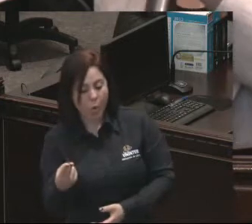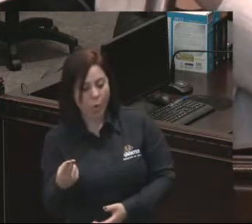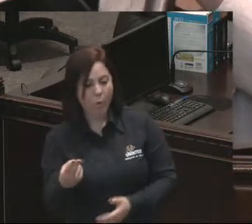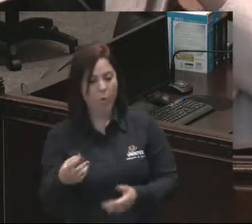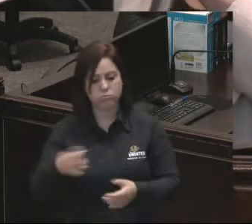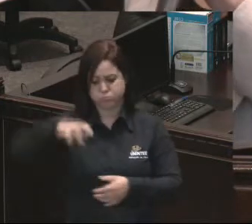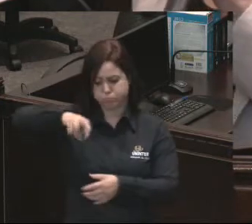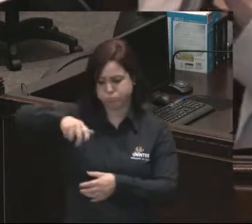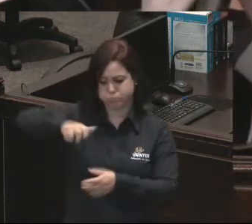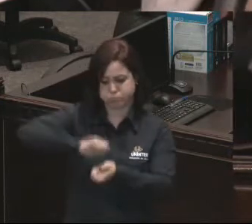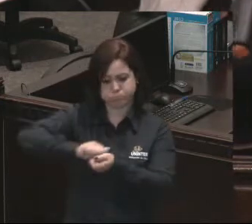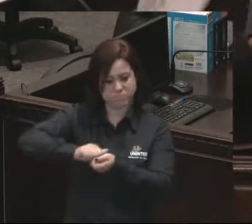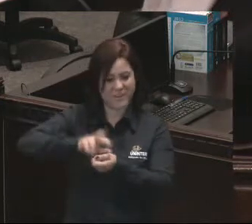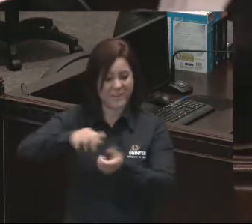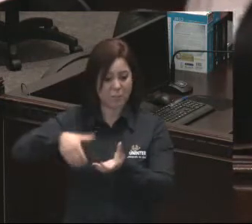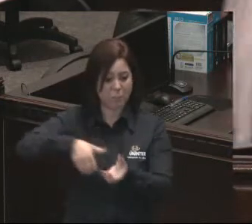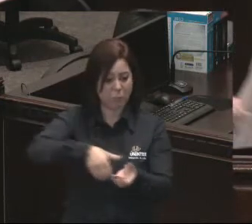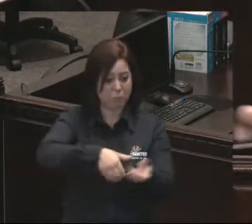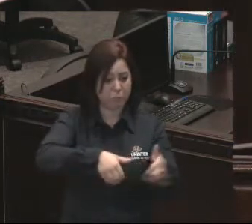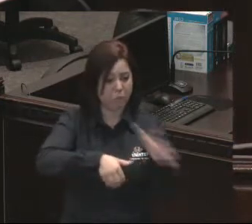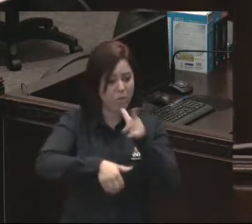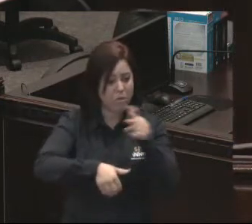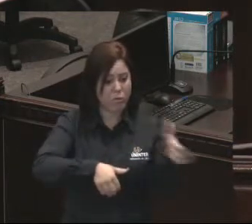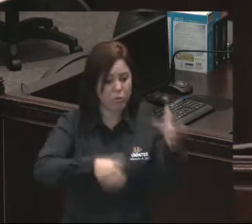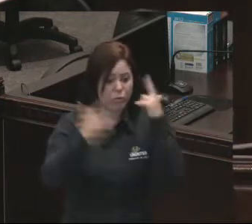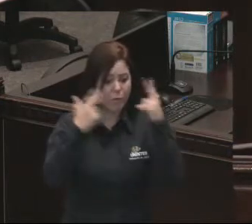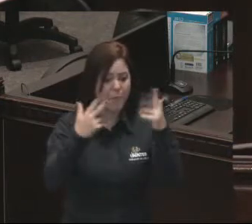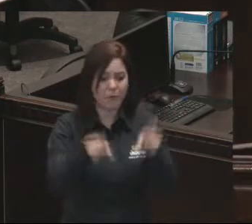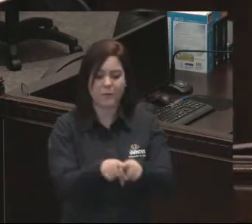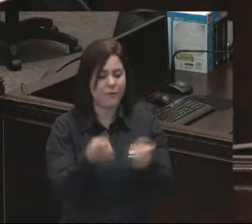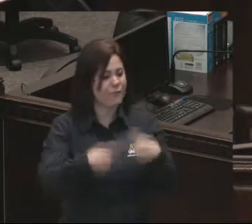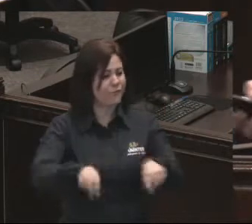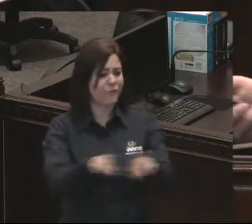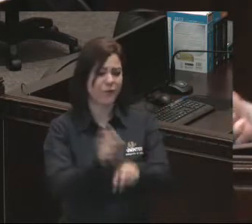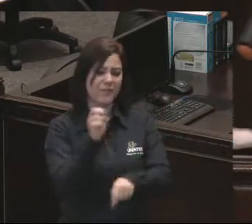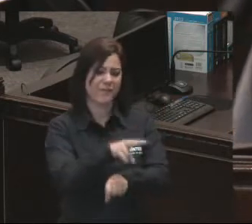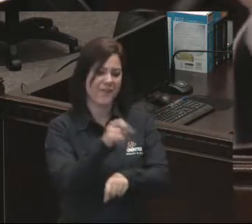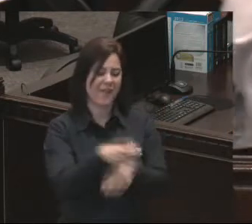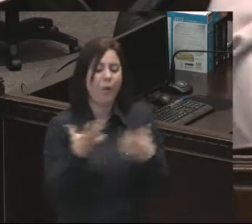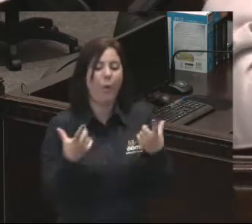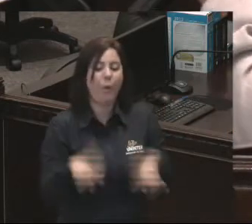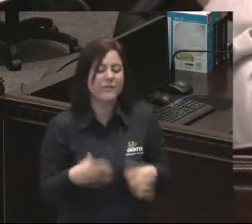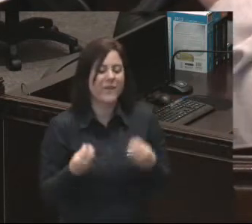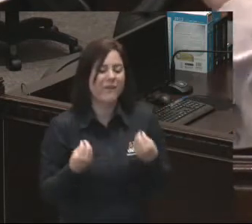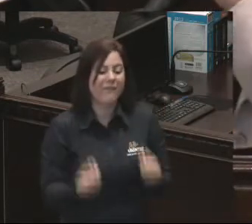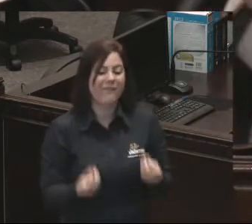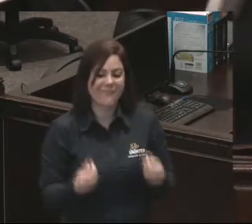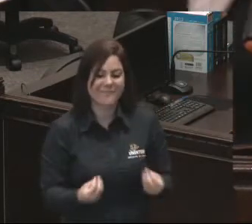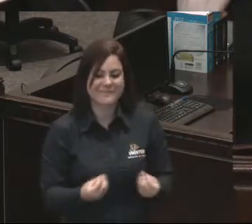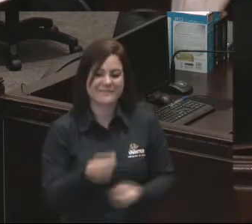uma torneira e jogar no esgoto. Então, esses resíduos, né, que são o problema para